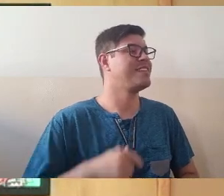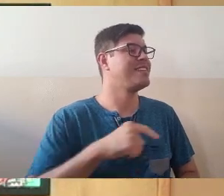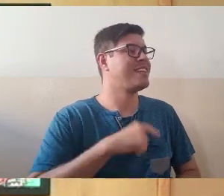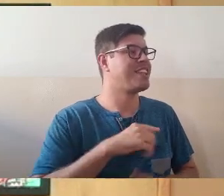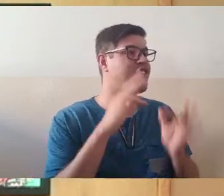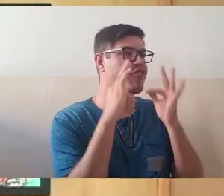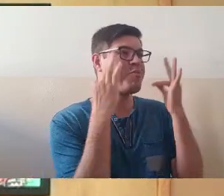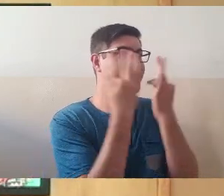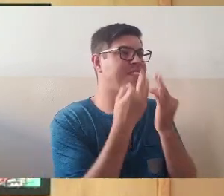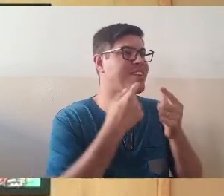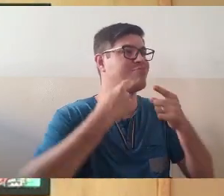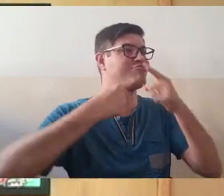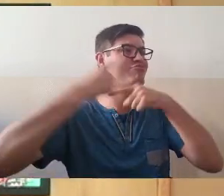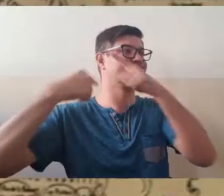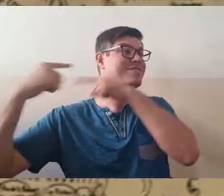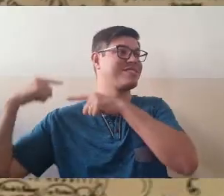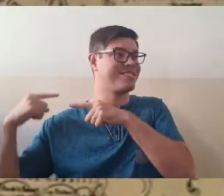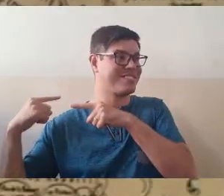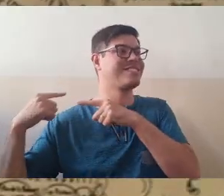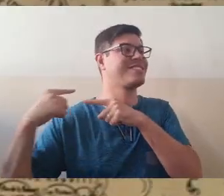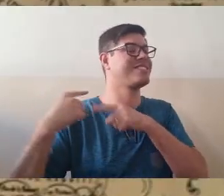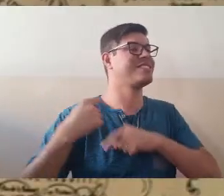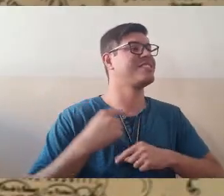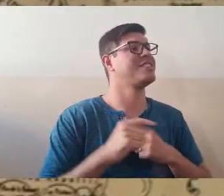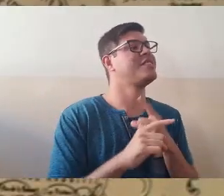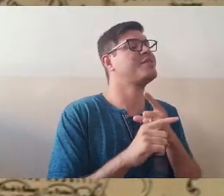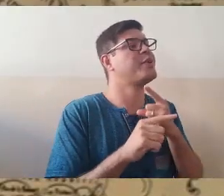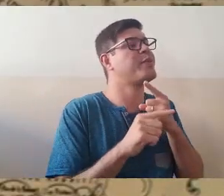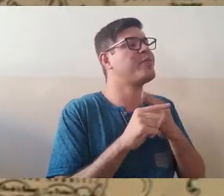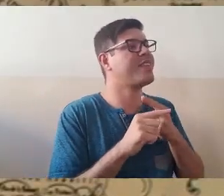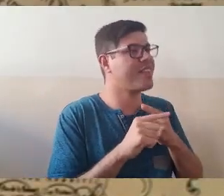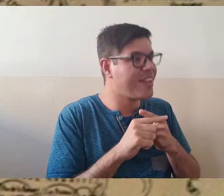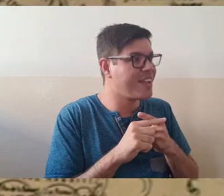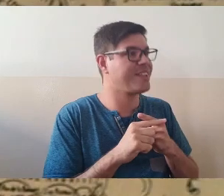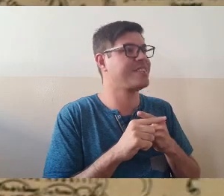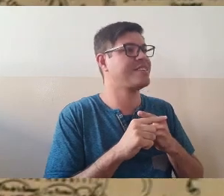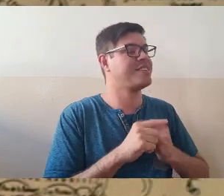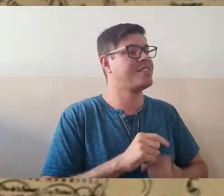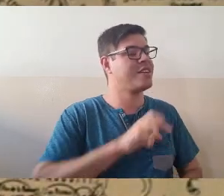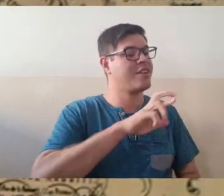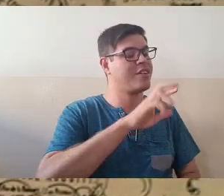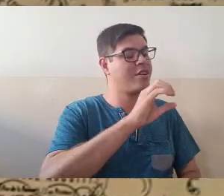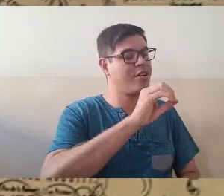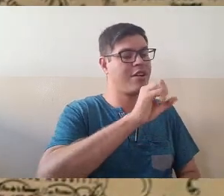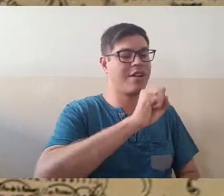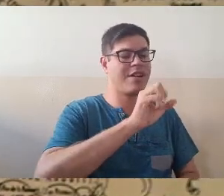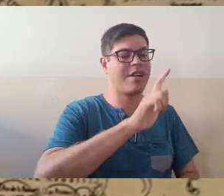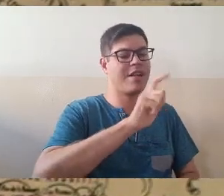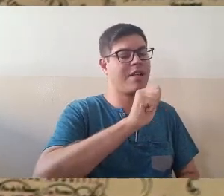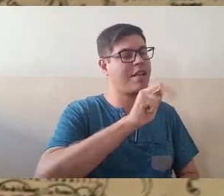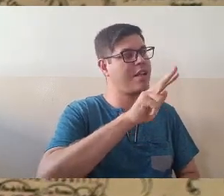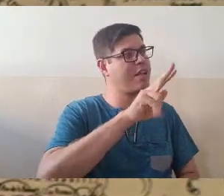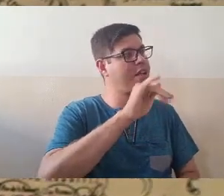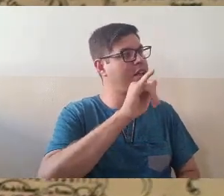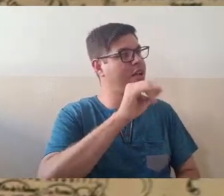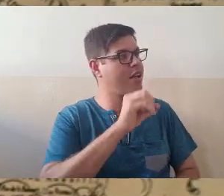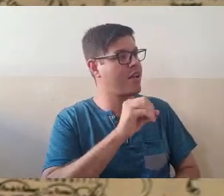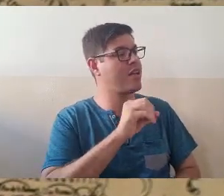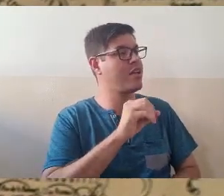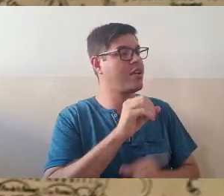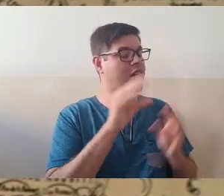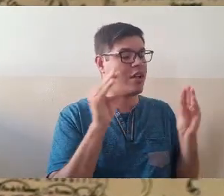familiar, né? Porque o Roslávio É a junção dos é a dois nomes.